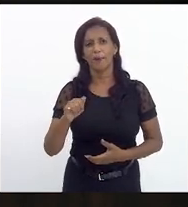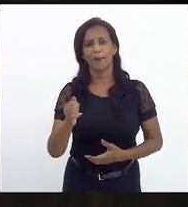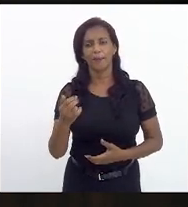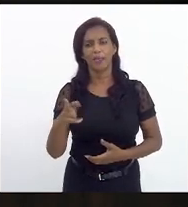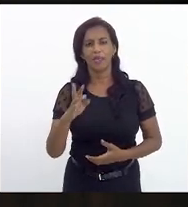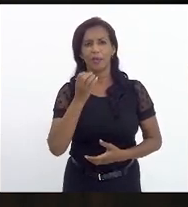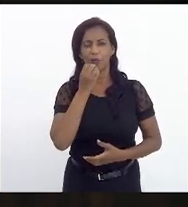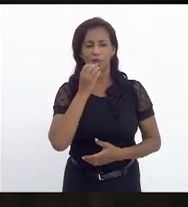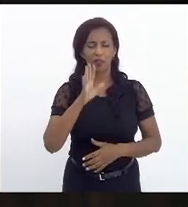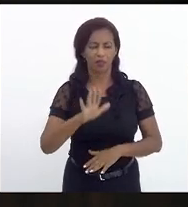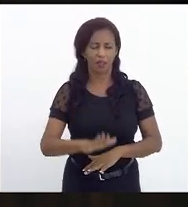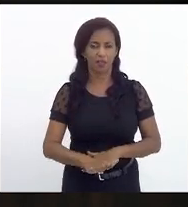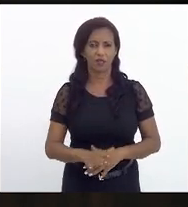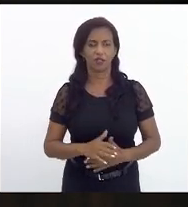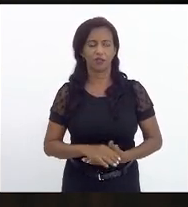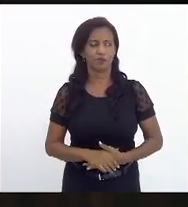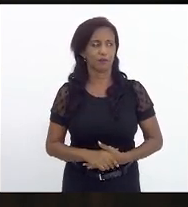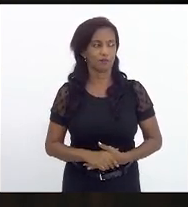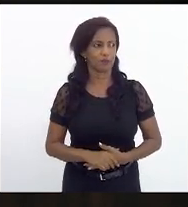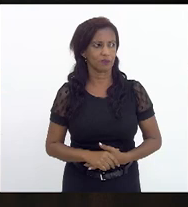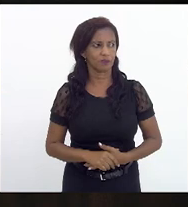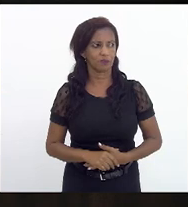Boa tarde.